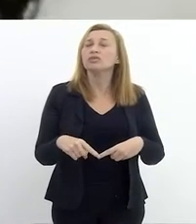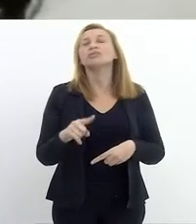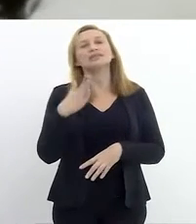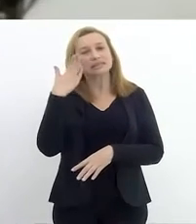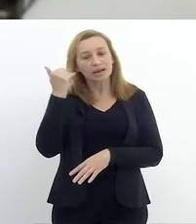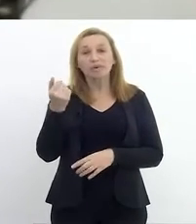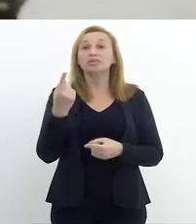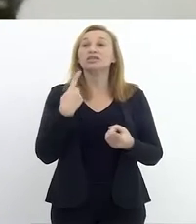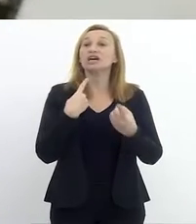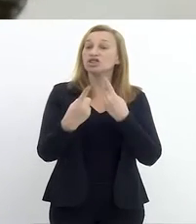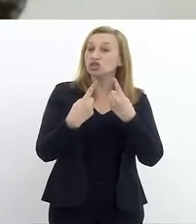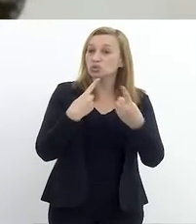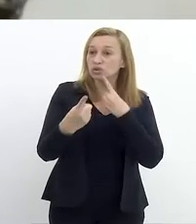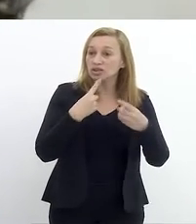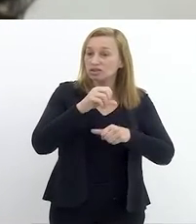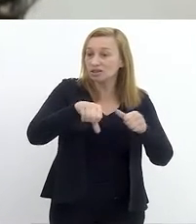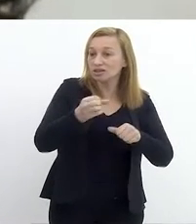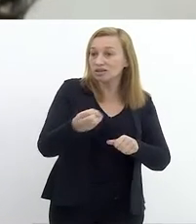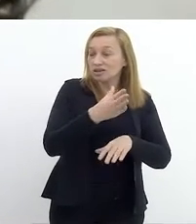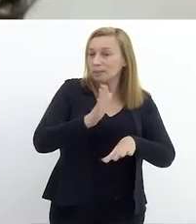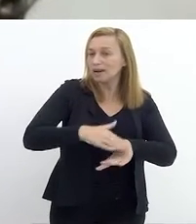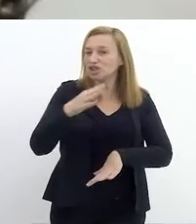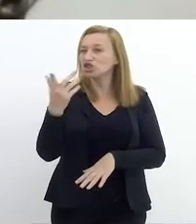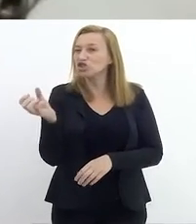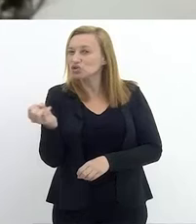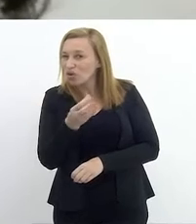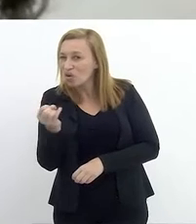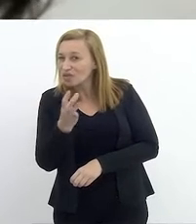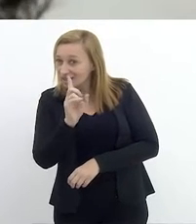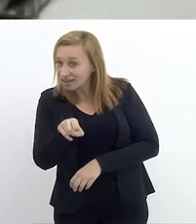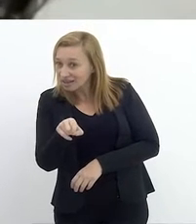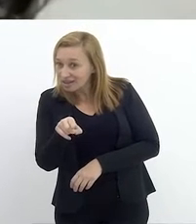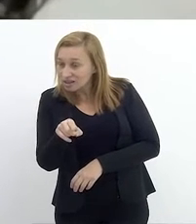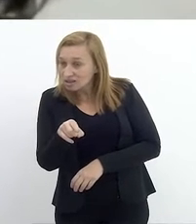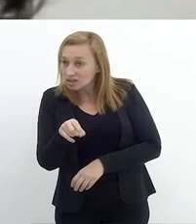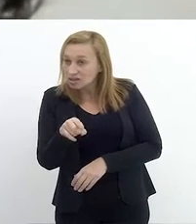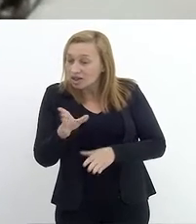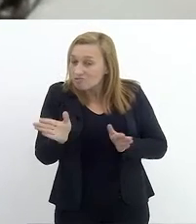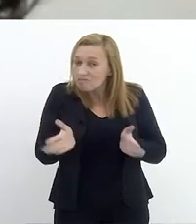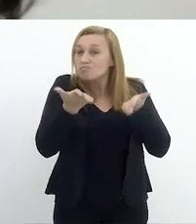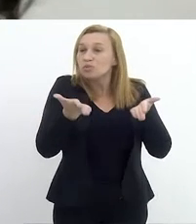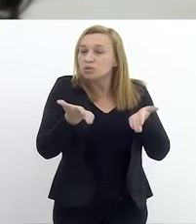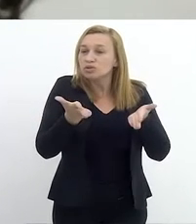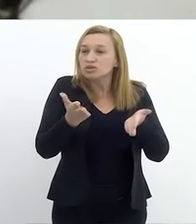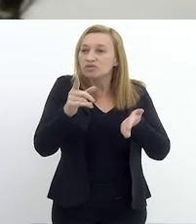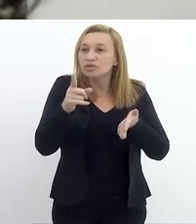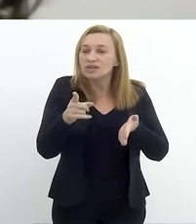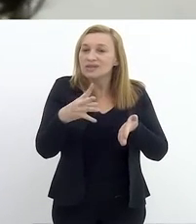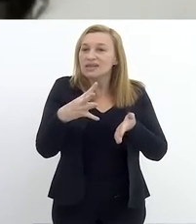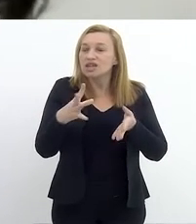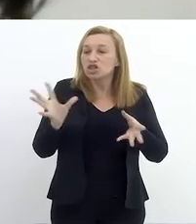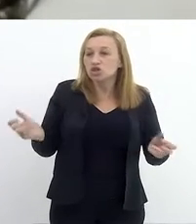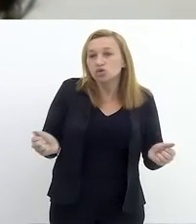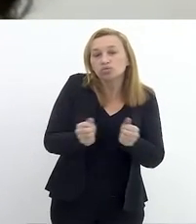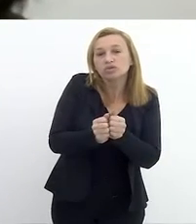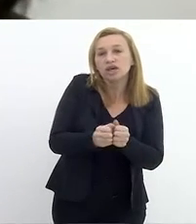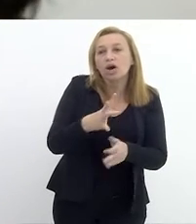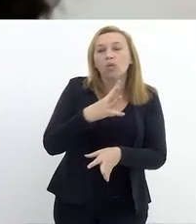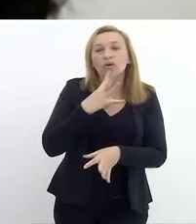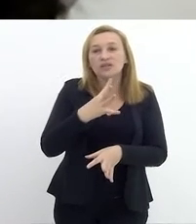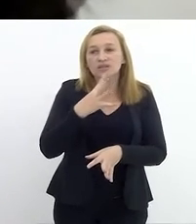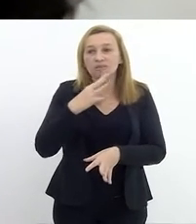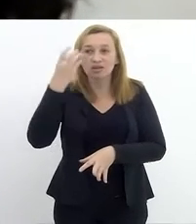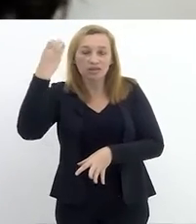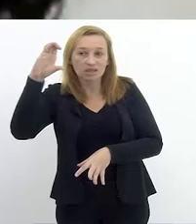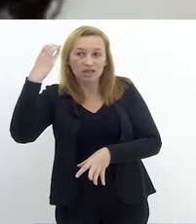E nesse desafio, a gente sabe que a discussão de inovação ela é mais recente, né? Esse impulso de você